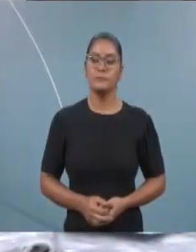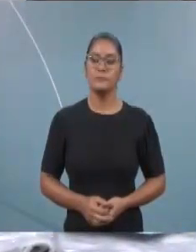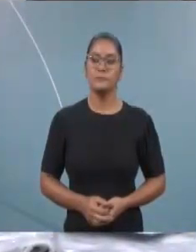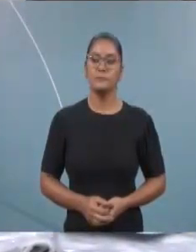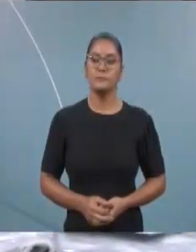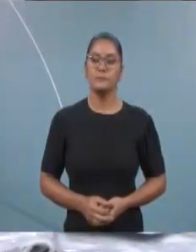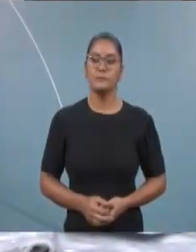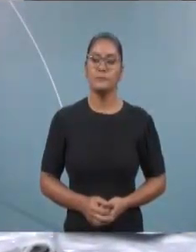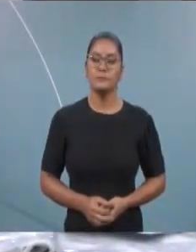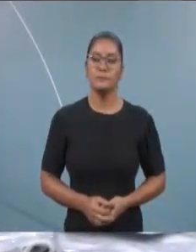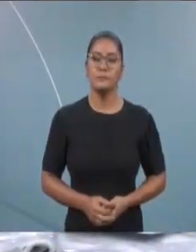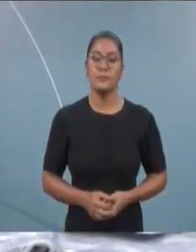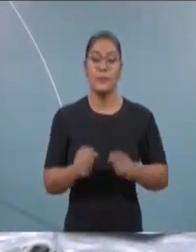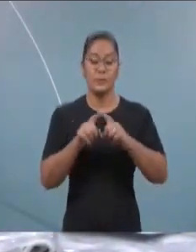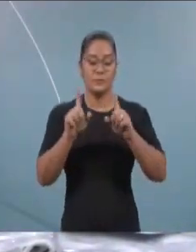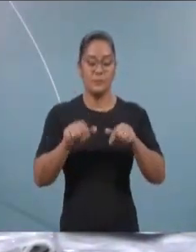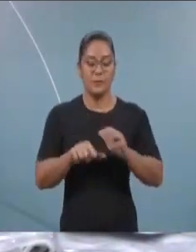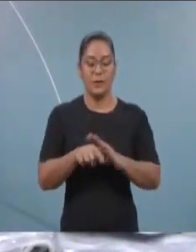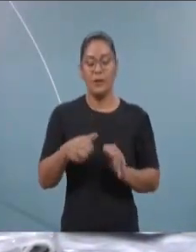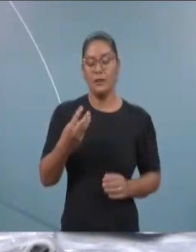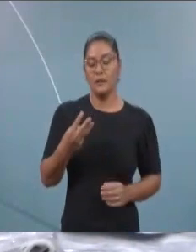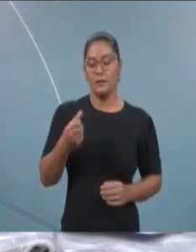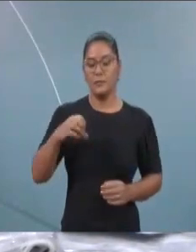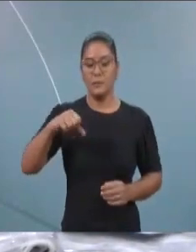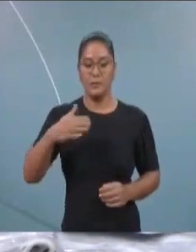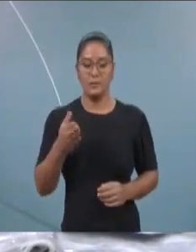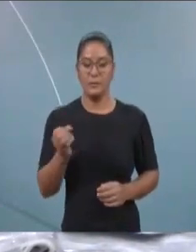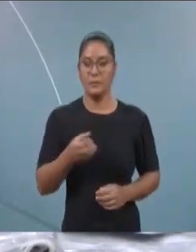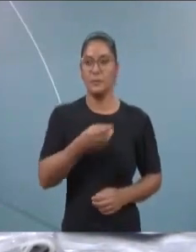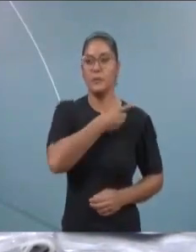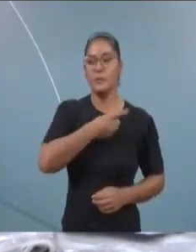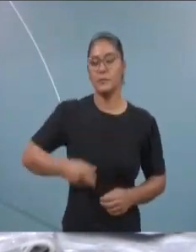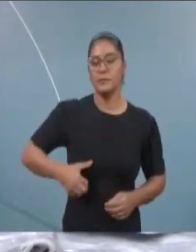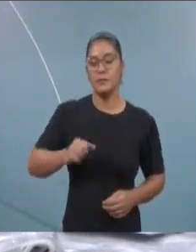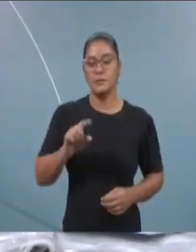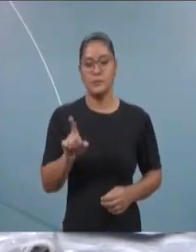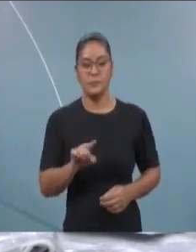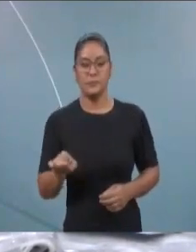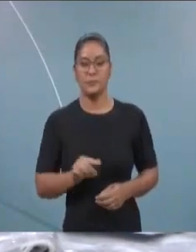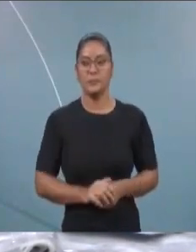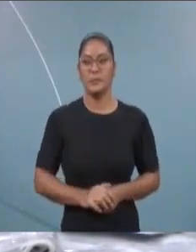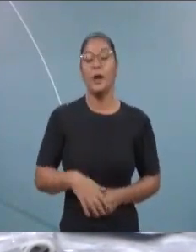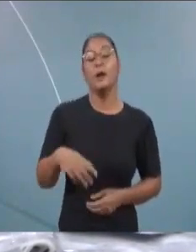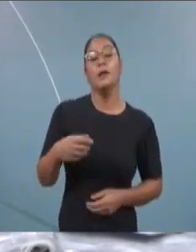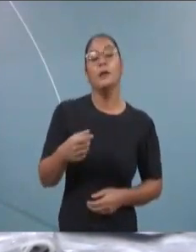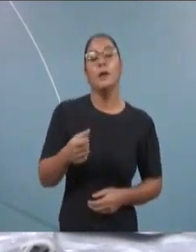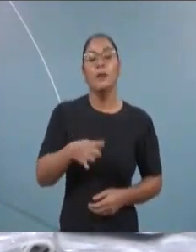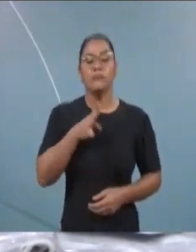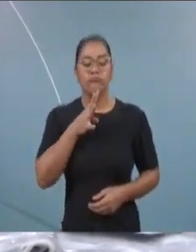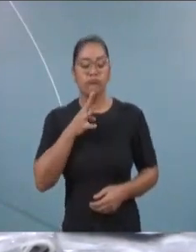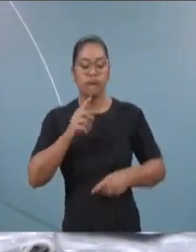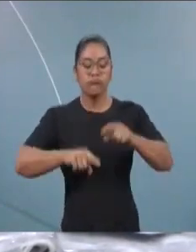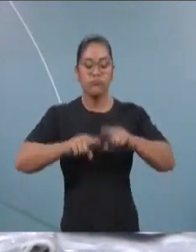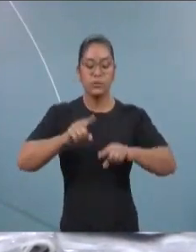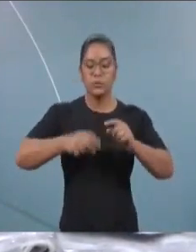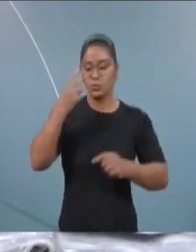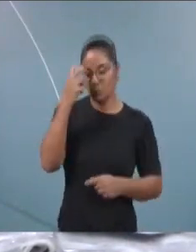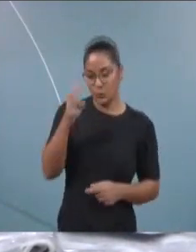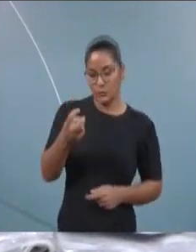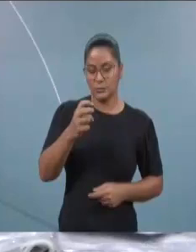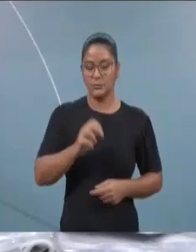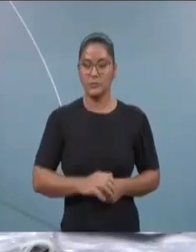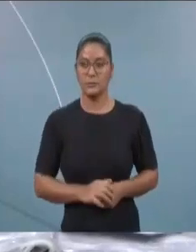casa projeto de lei número 391/2020 Deputado luí Eduardo projeto de lei que reconhece como patrimônio cultural